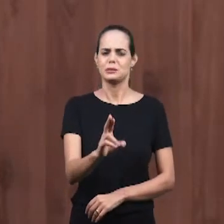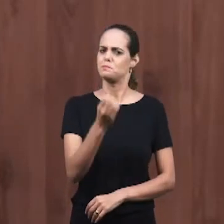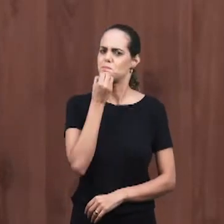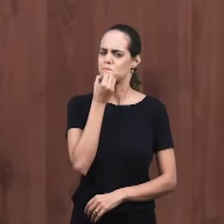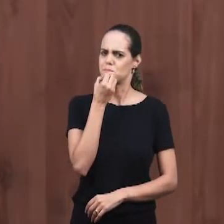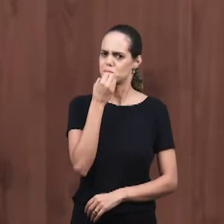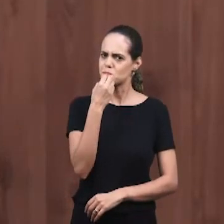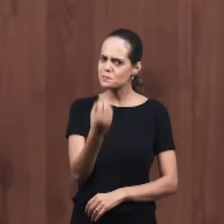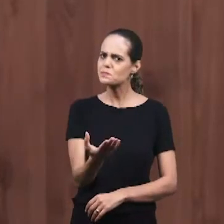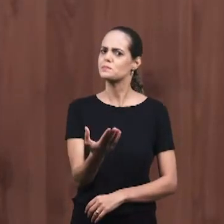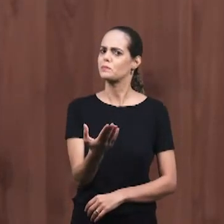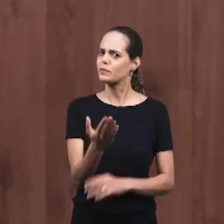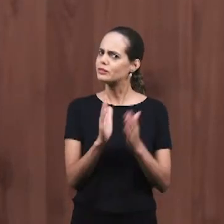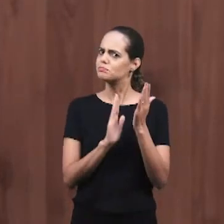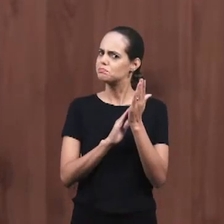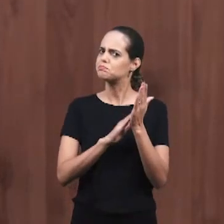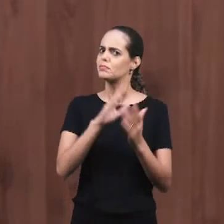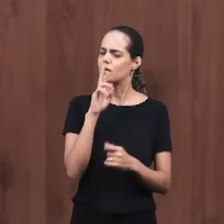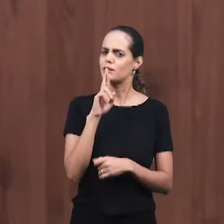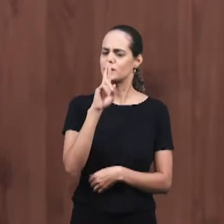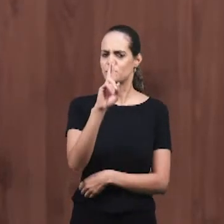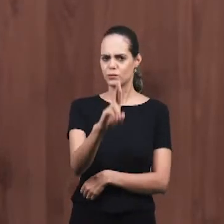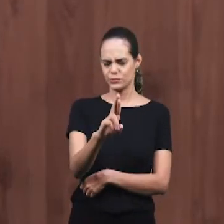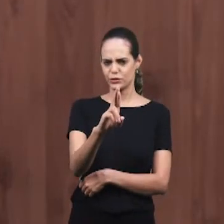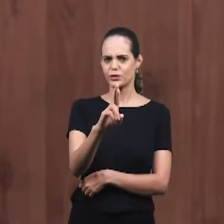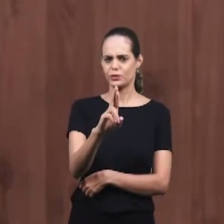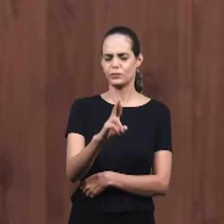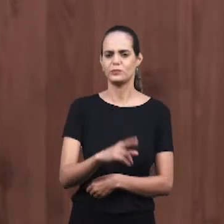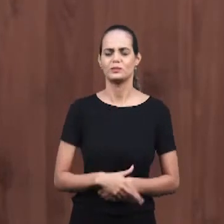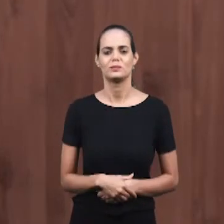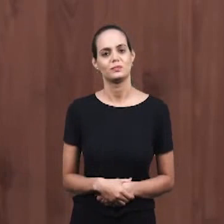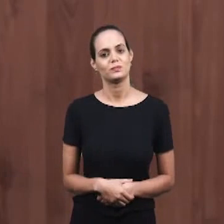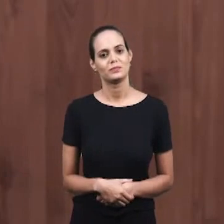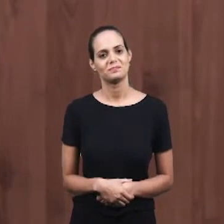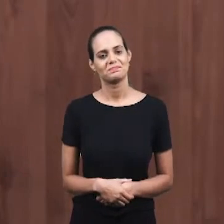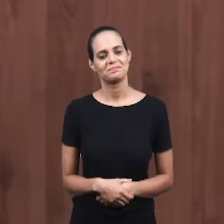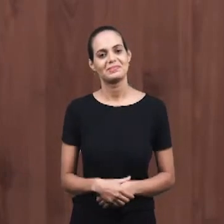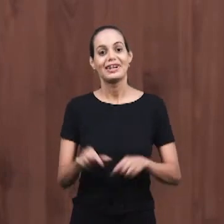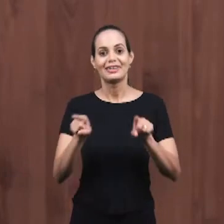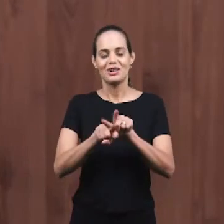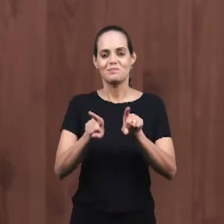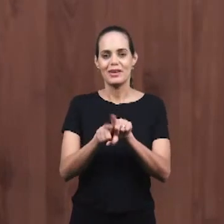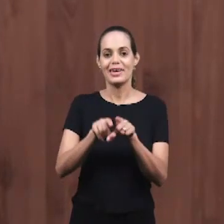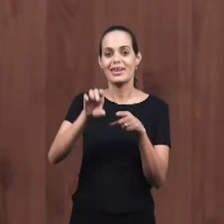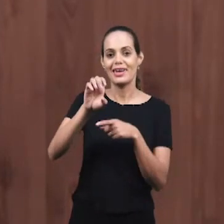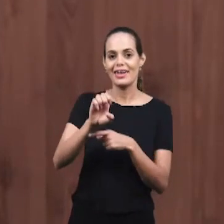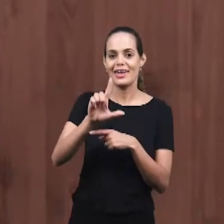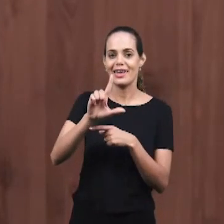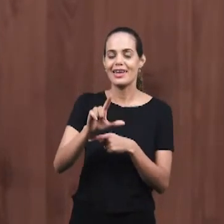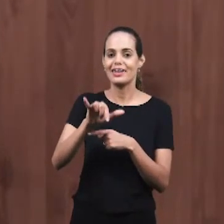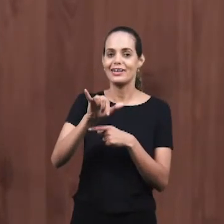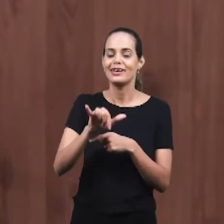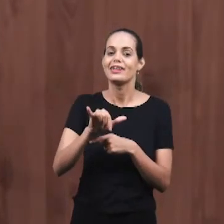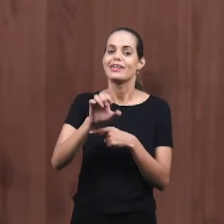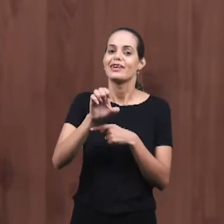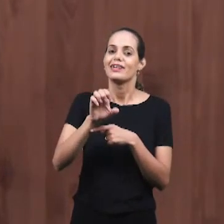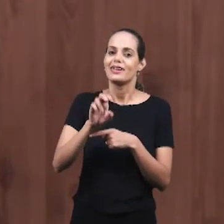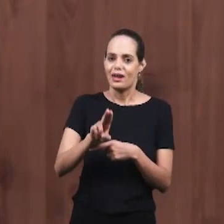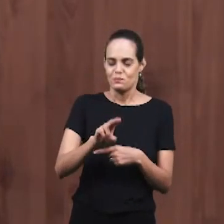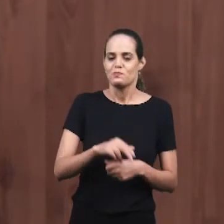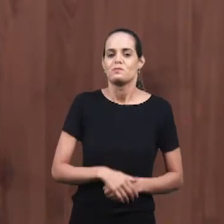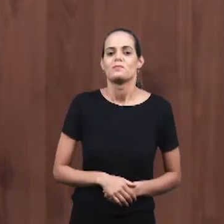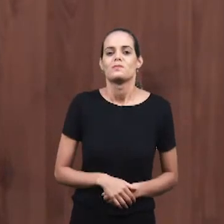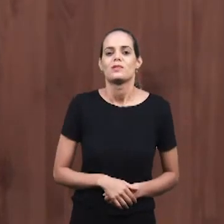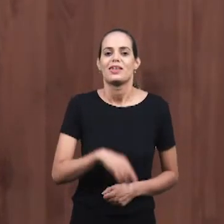você colocou aí na resposta. Muito bem respondida a pergunta que foi feita. Também o Eliel, lá